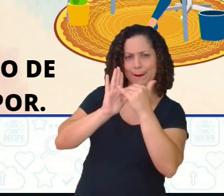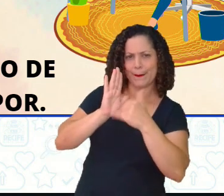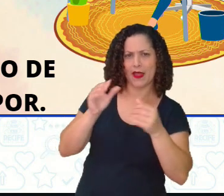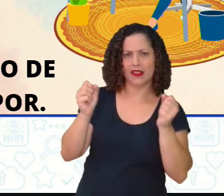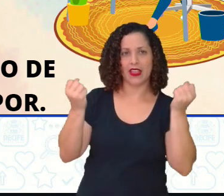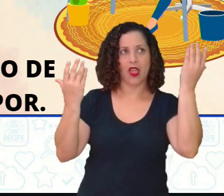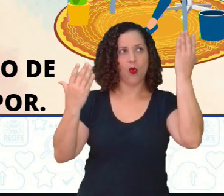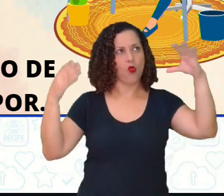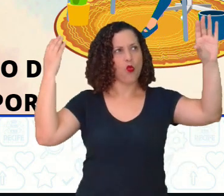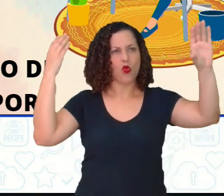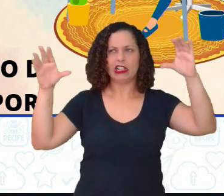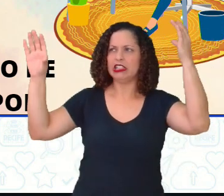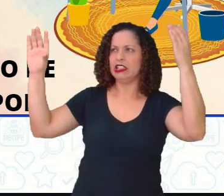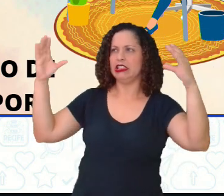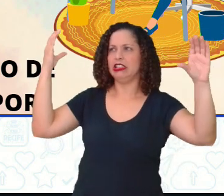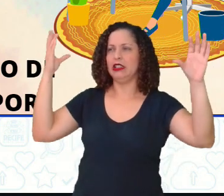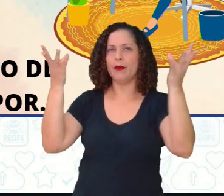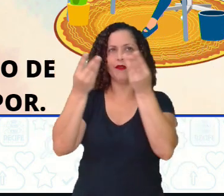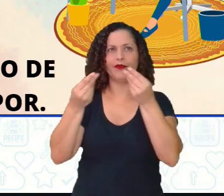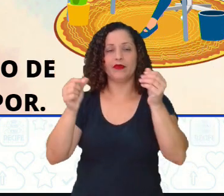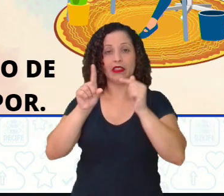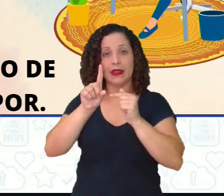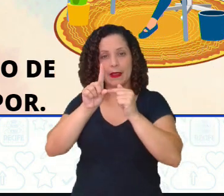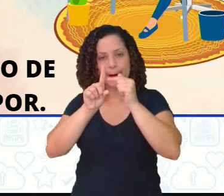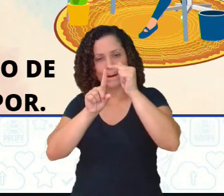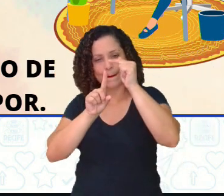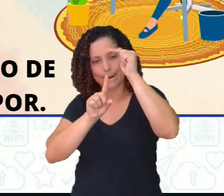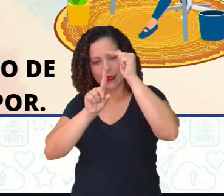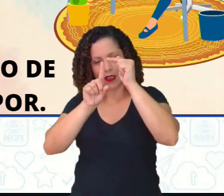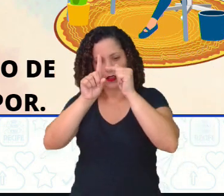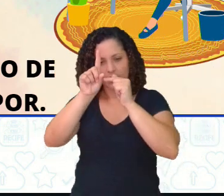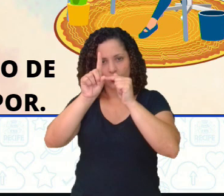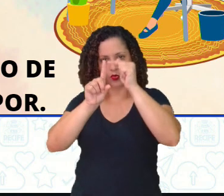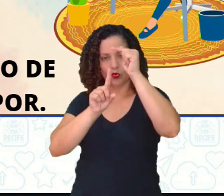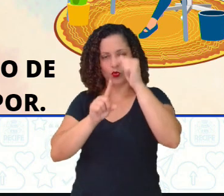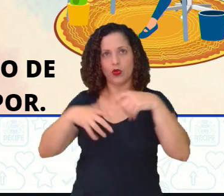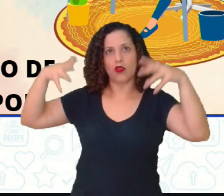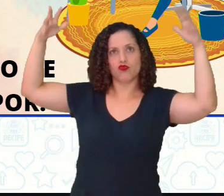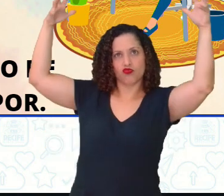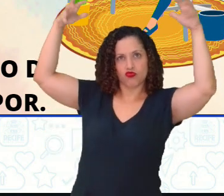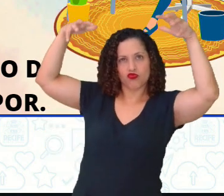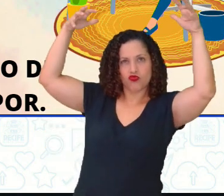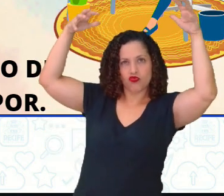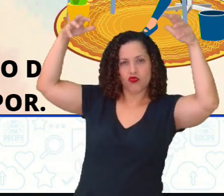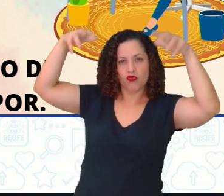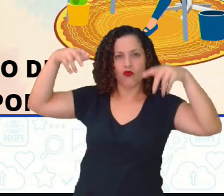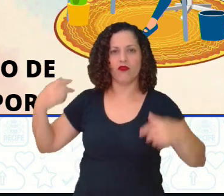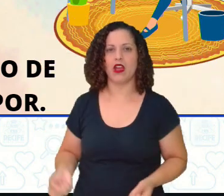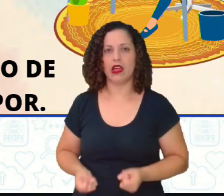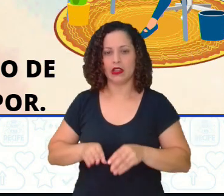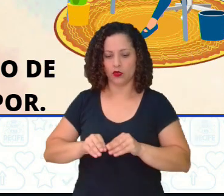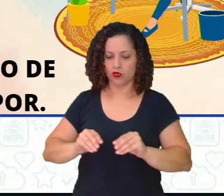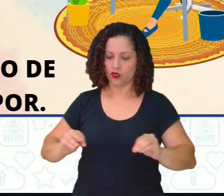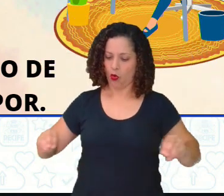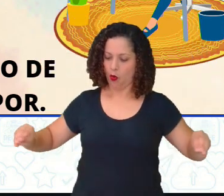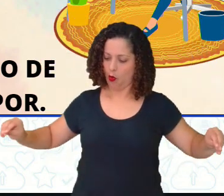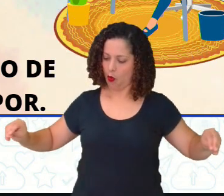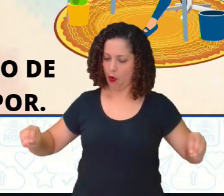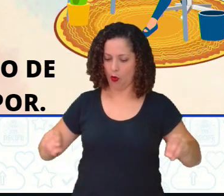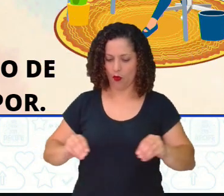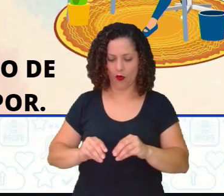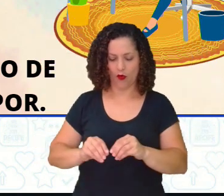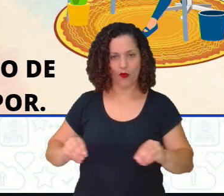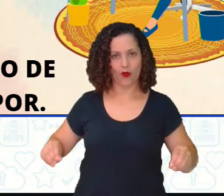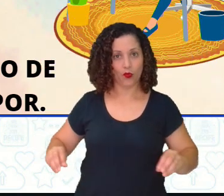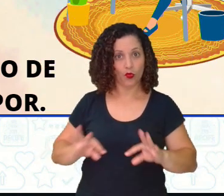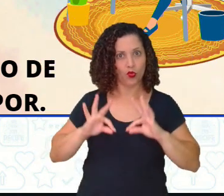local, a temperatura, a pluviometria, a sazonalidade e o solo, antes mesmo